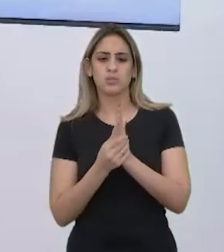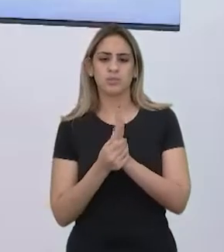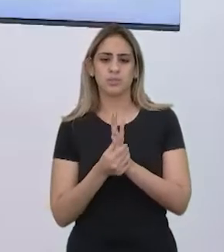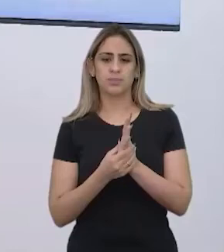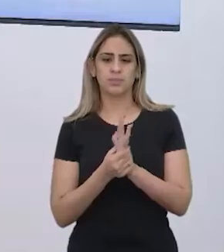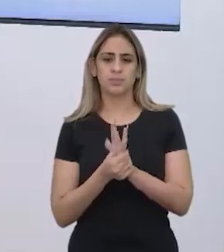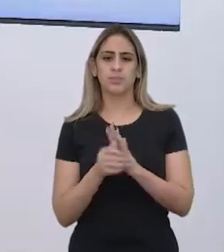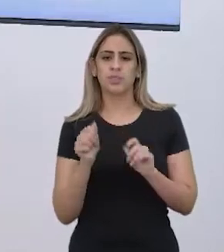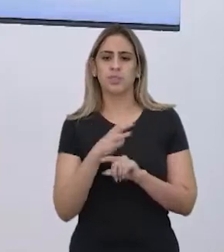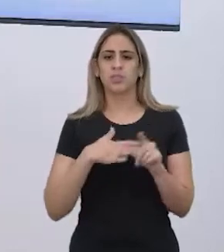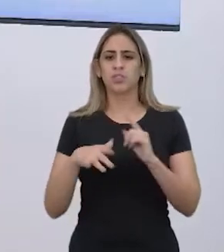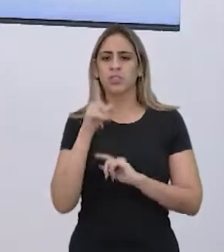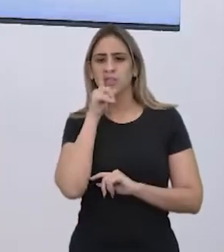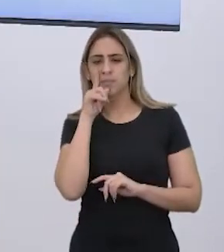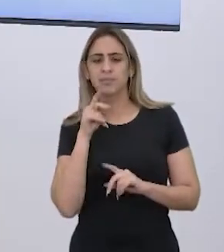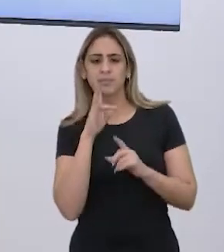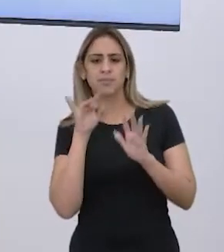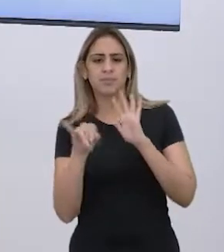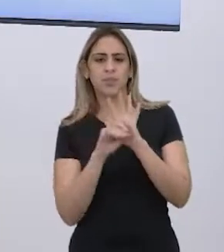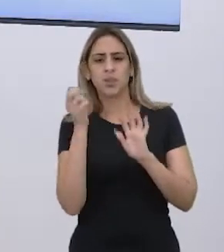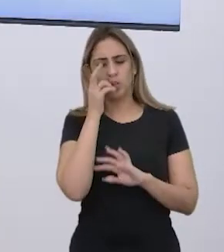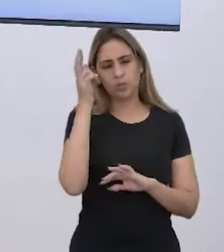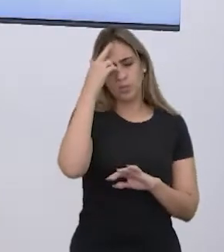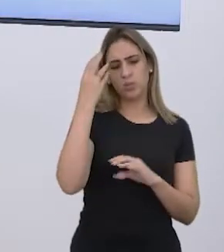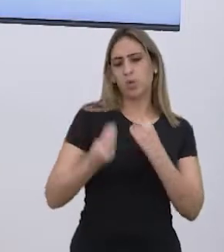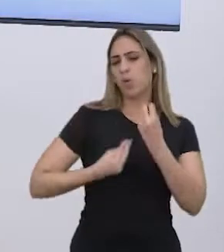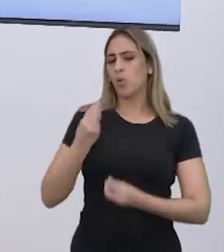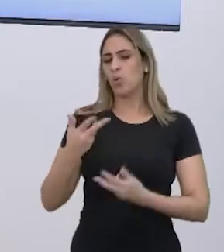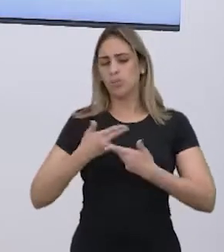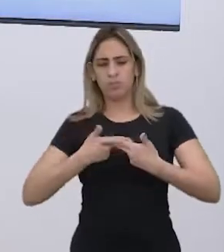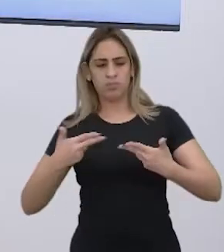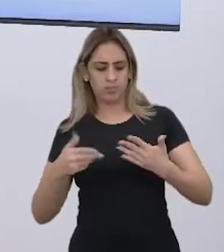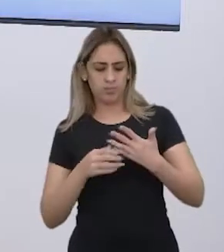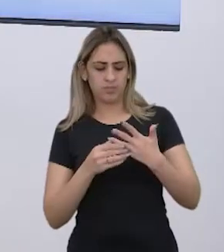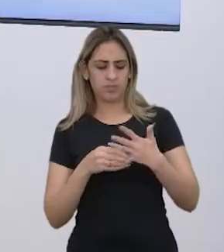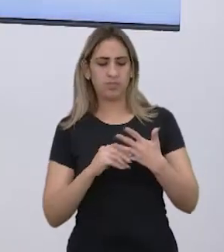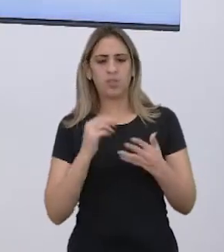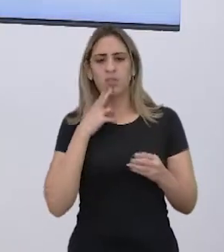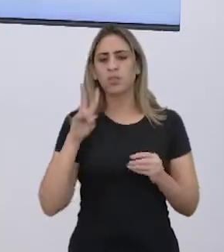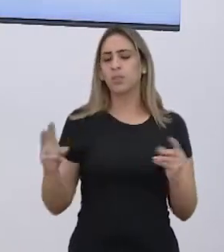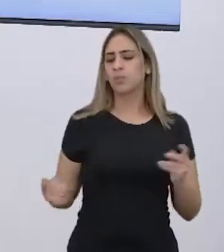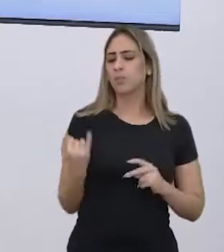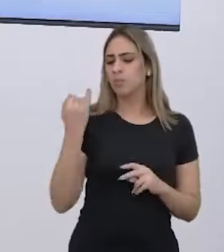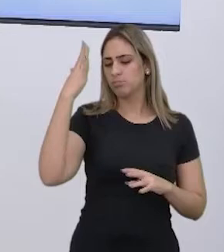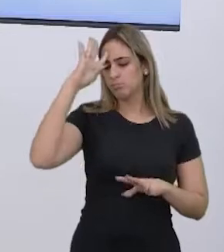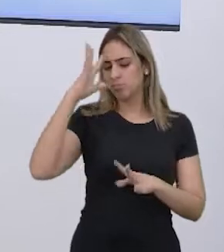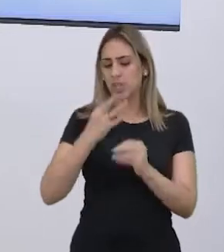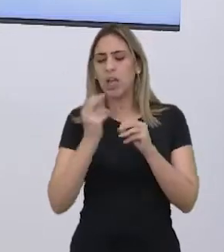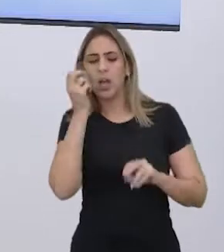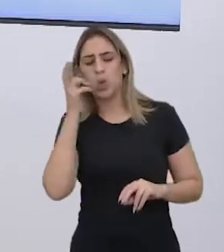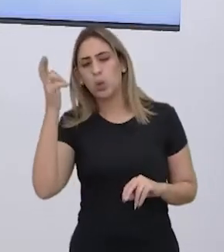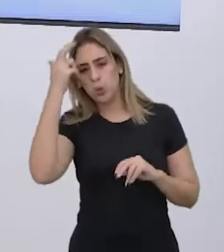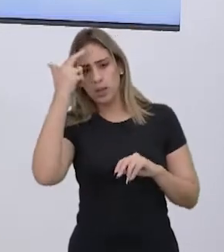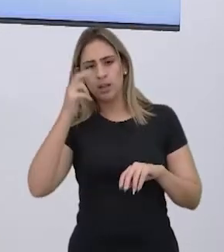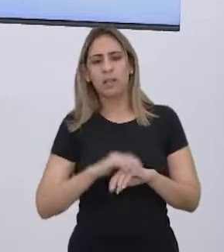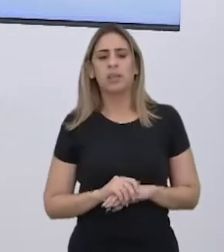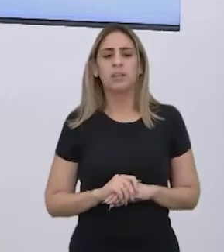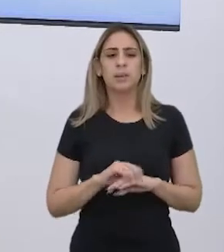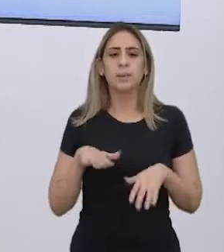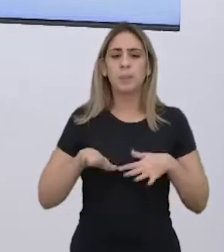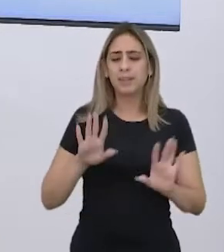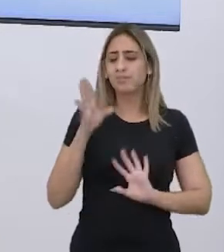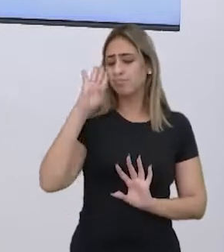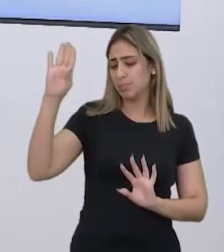Beck, Sociedade de Risco, Identidade Cultural, com Stuart Hall. A gente falou sobre a importância de entender a cultura, né?